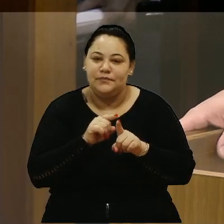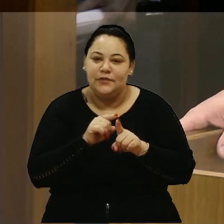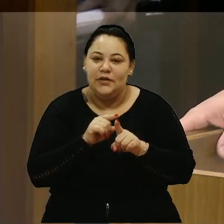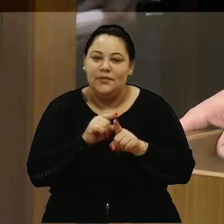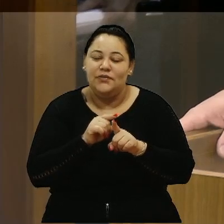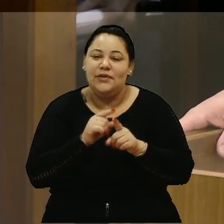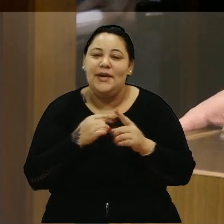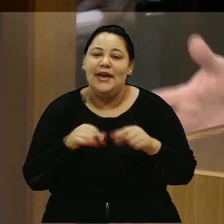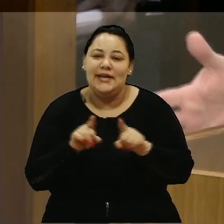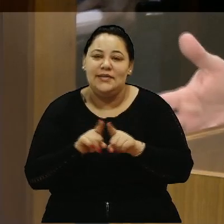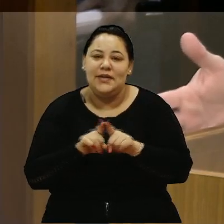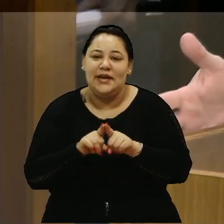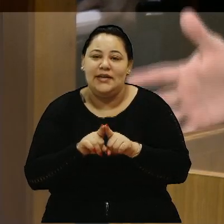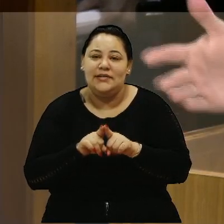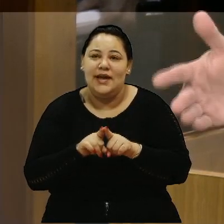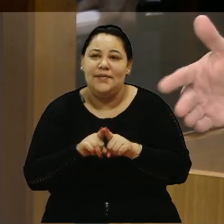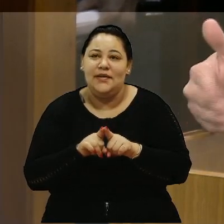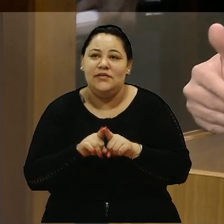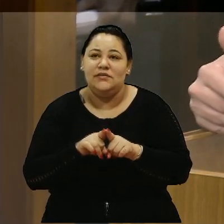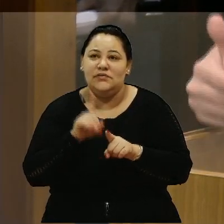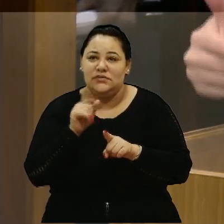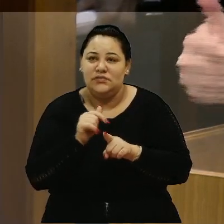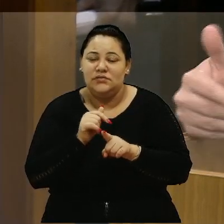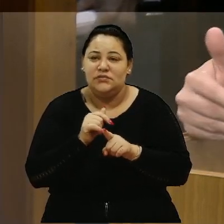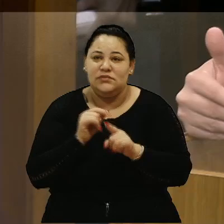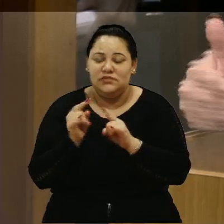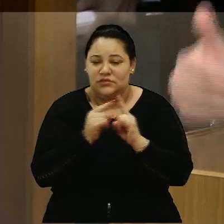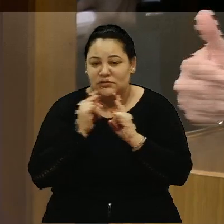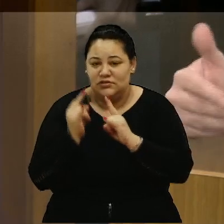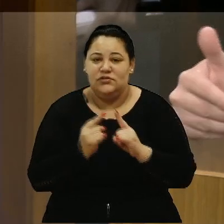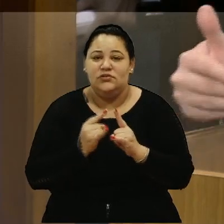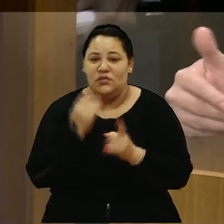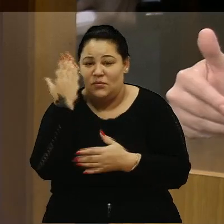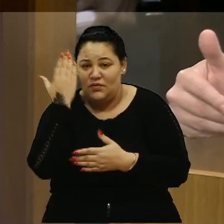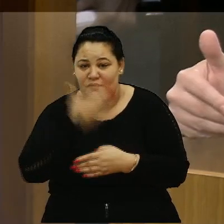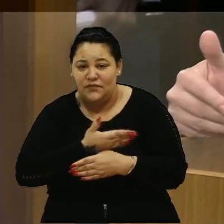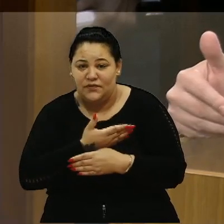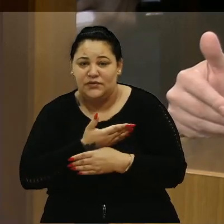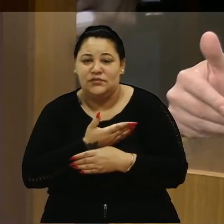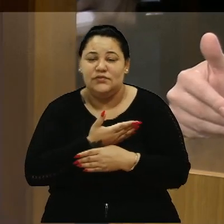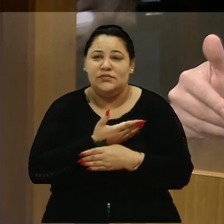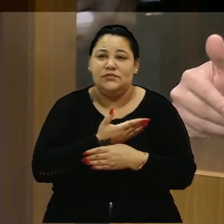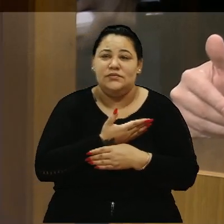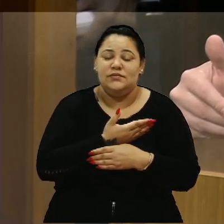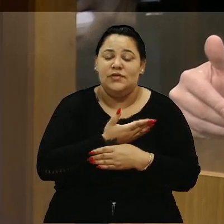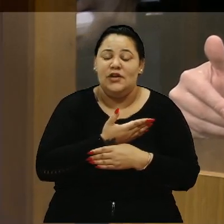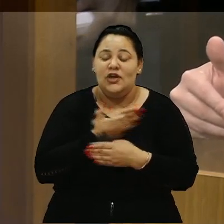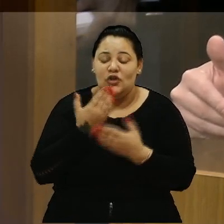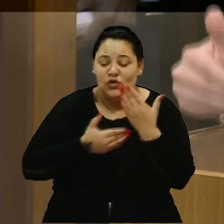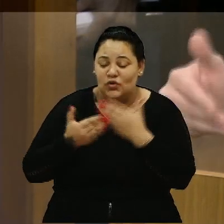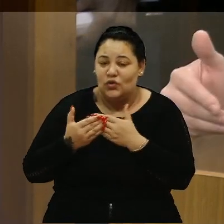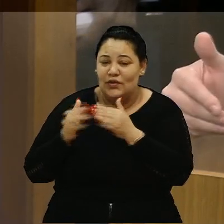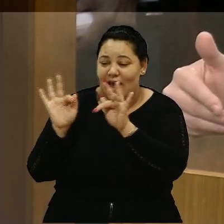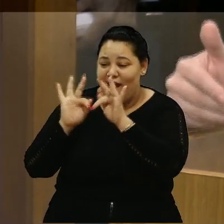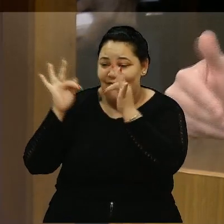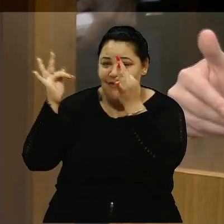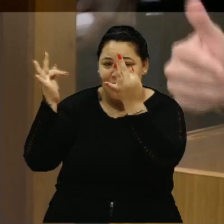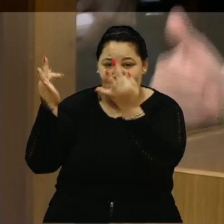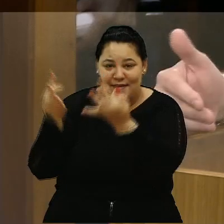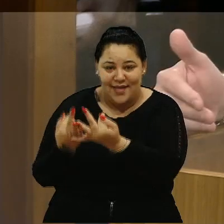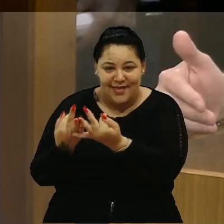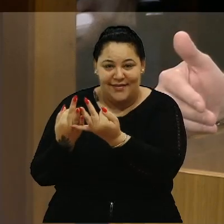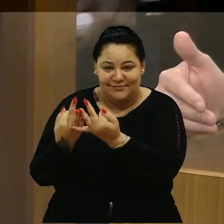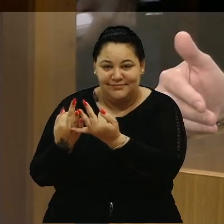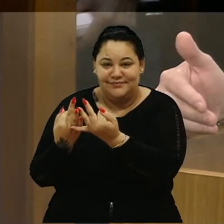tempo. Ainda assim, mesmo com essa identidade, comprovando a árvore genealógica de descendentes italianos, sempre foi